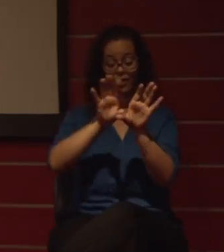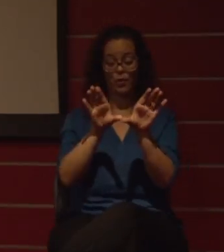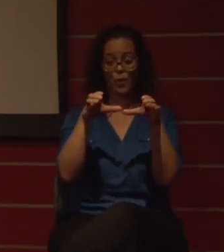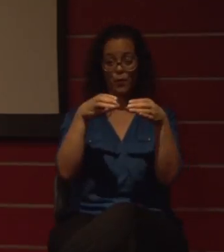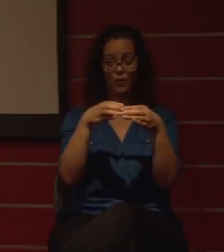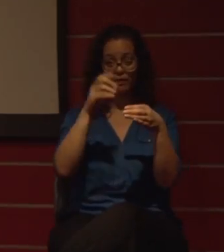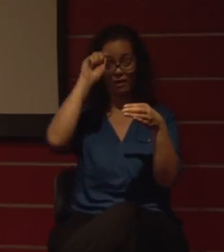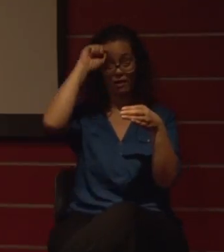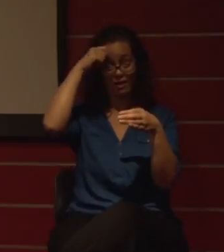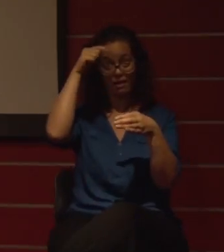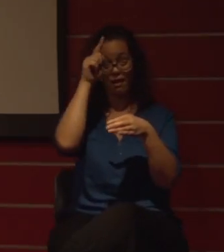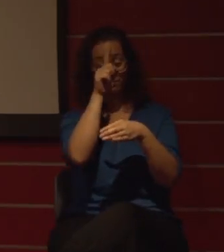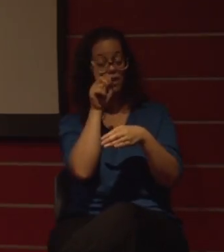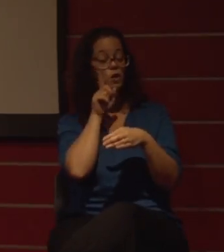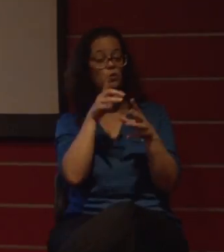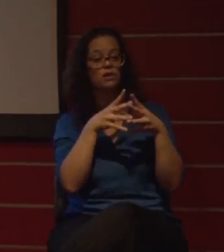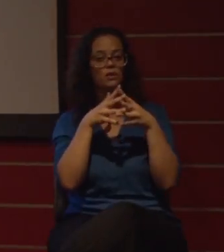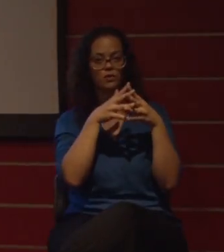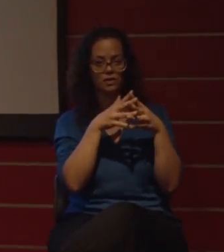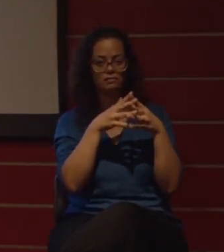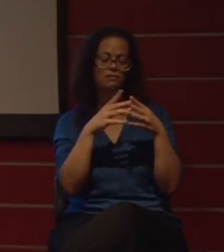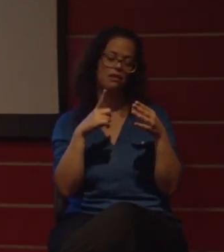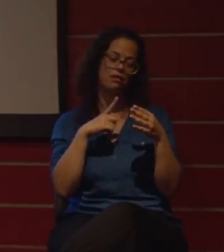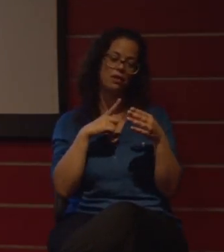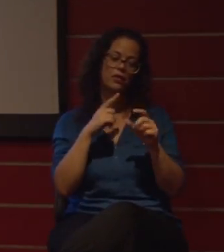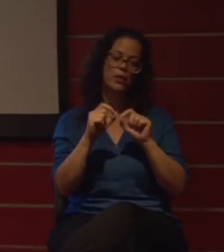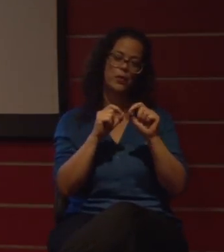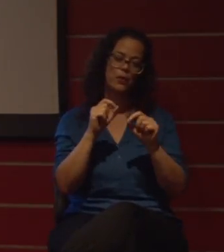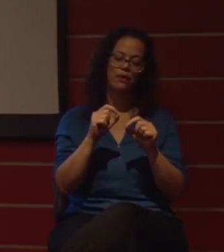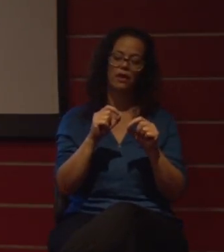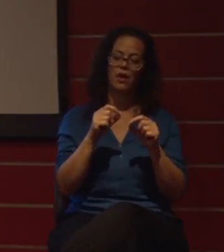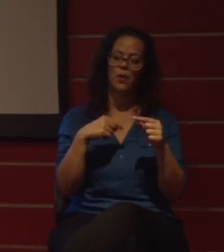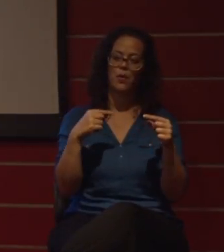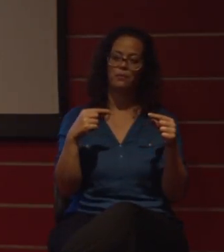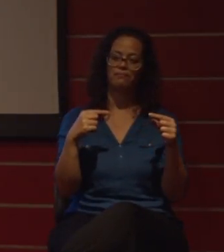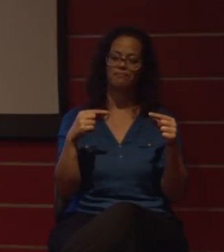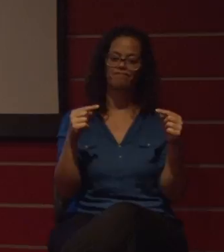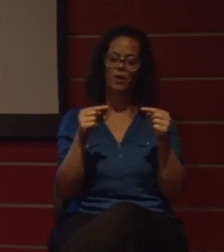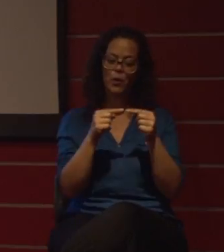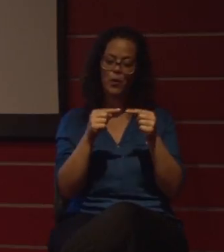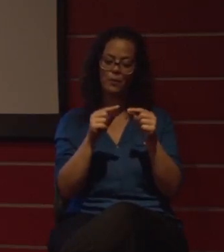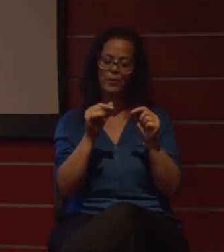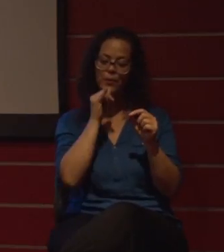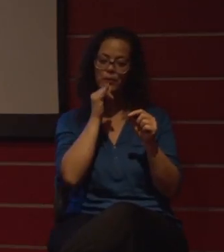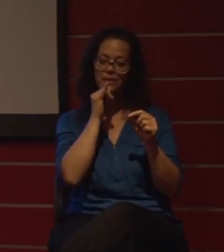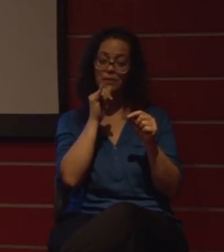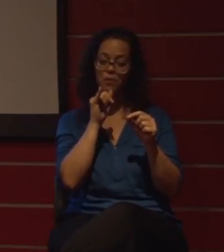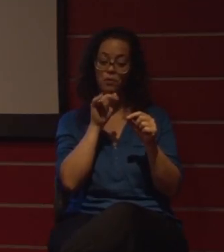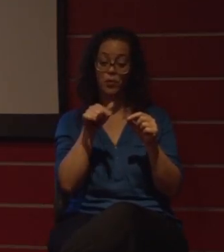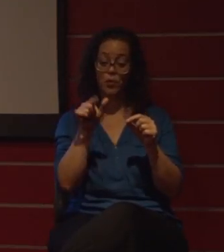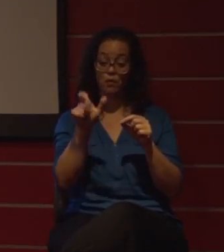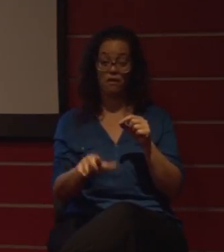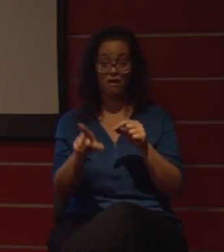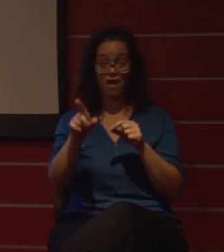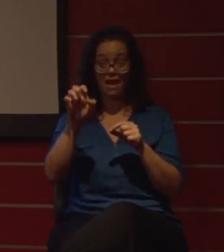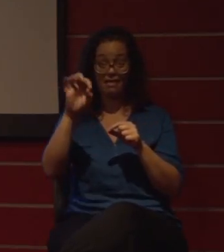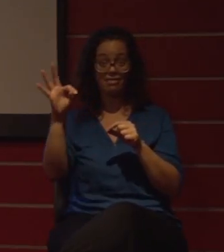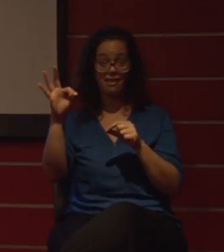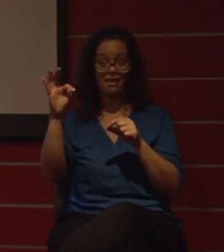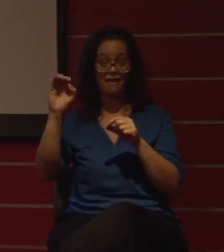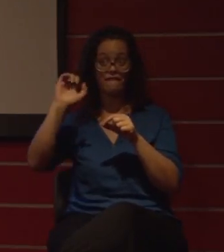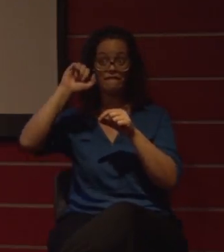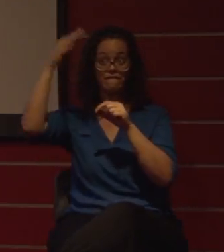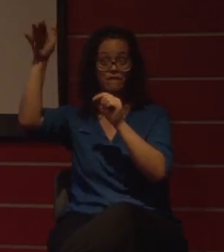né E aí há uma ligação interessante também entre não só ser extraterrestre Mas sendo